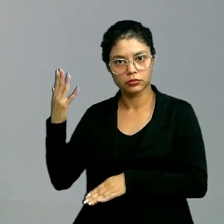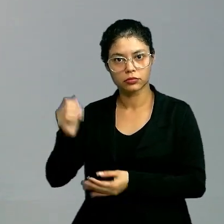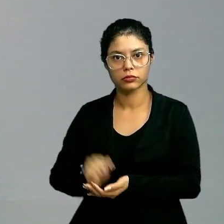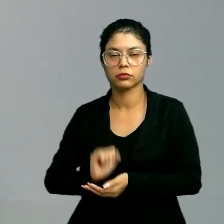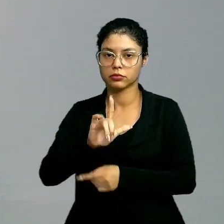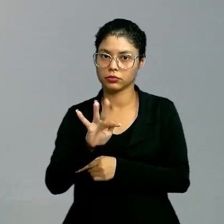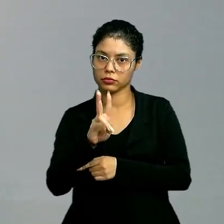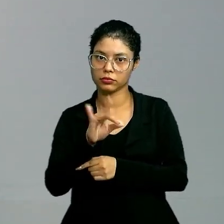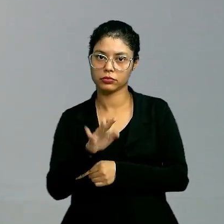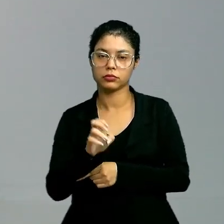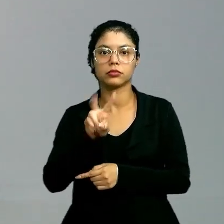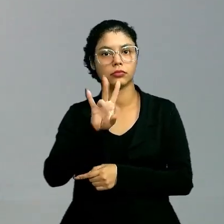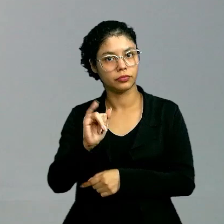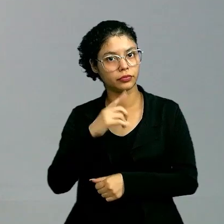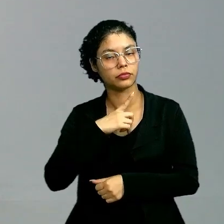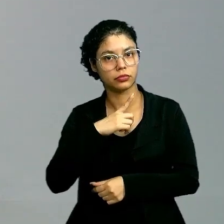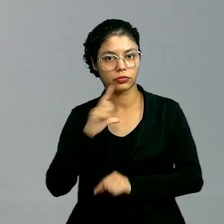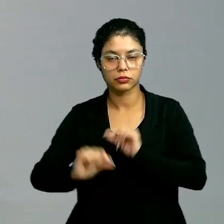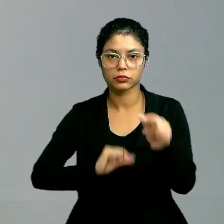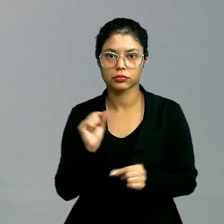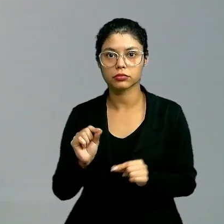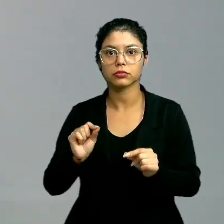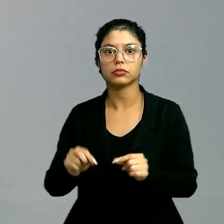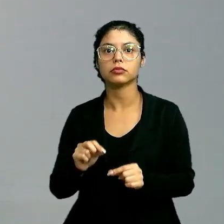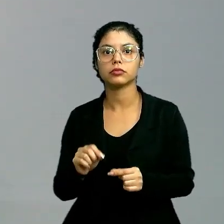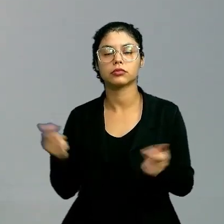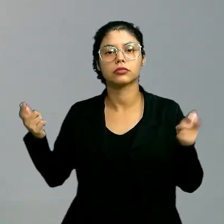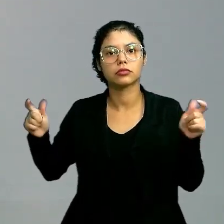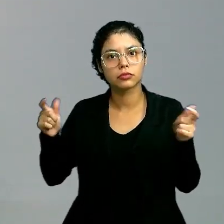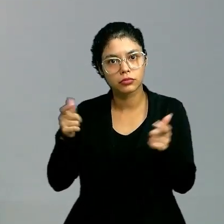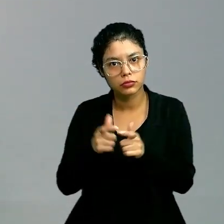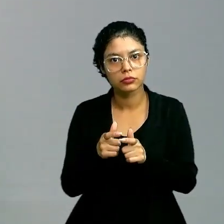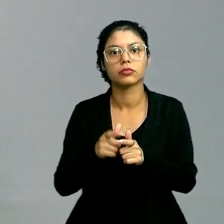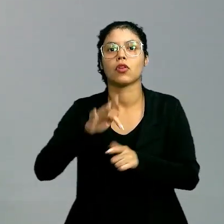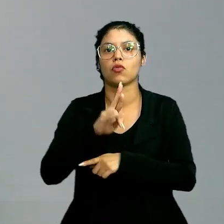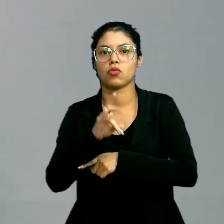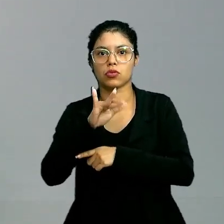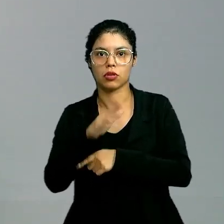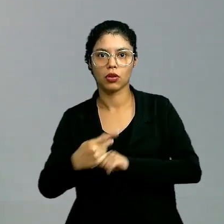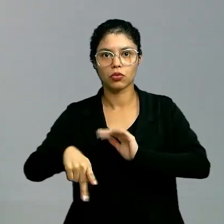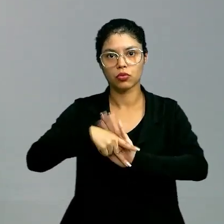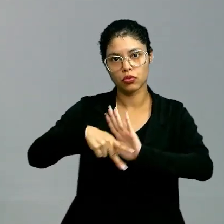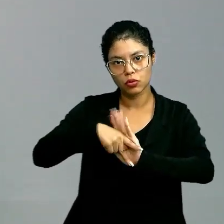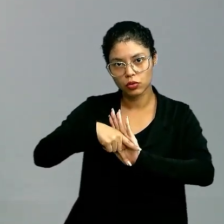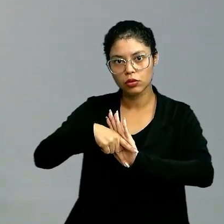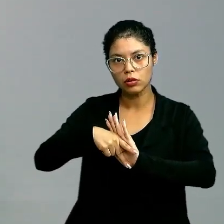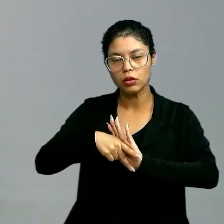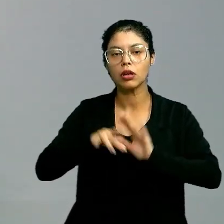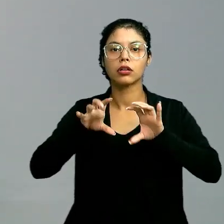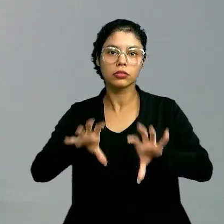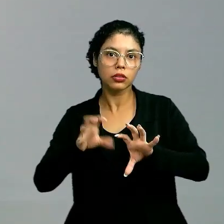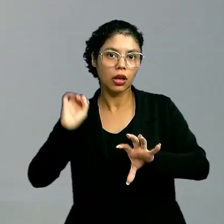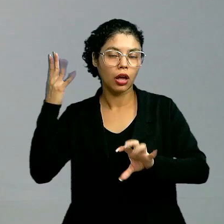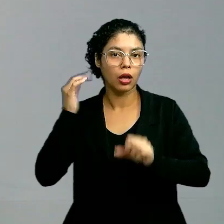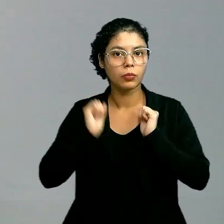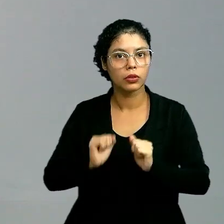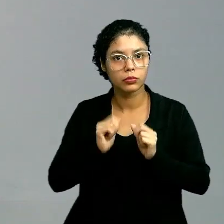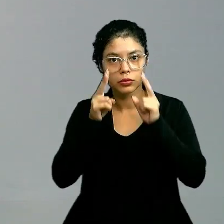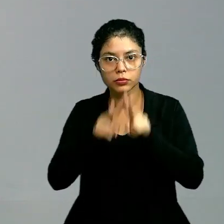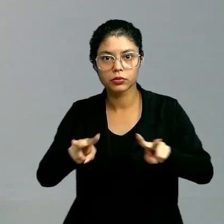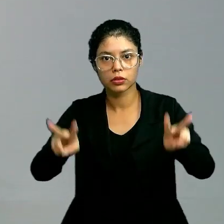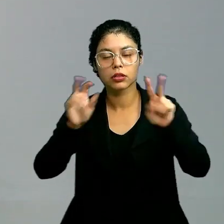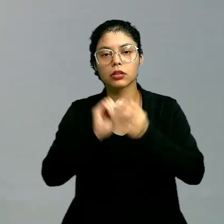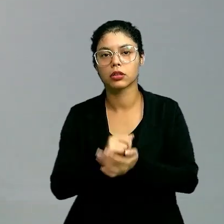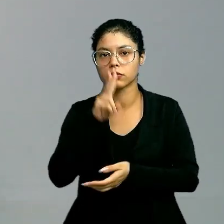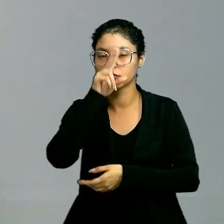um lubrificante, esse lubrificante ele vai atuar de forma a diminuir a rugosidade desse gramado. Dessa forma, podemos observar